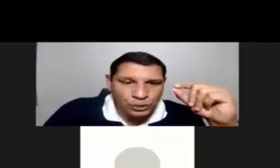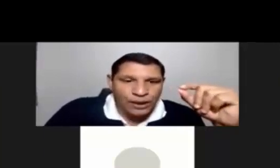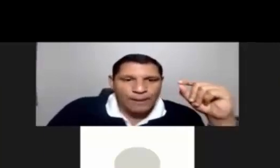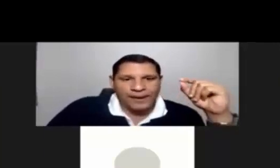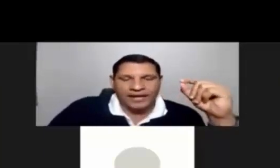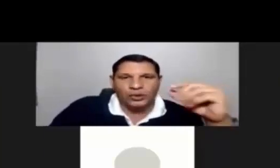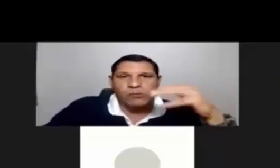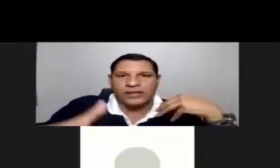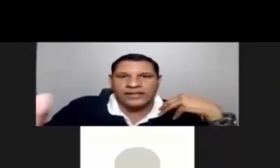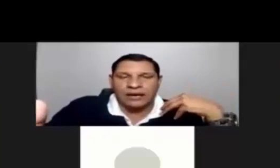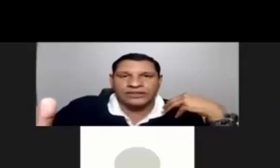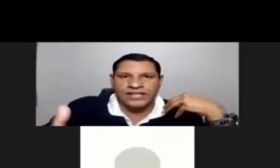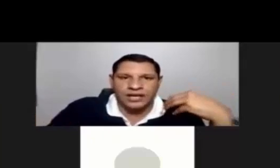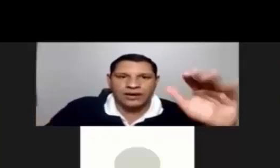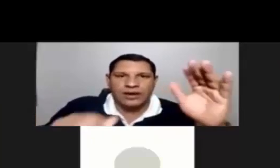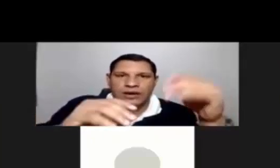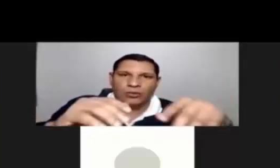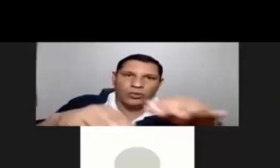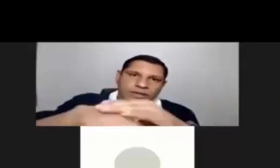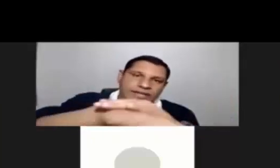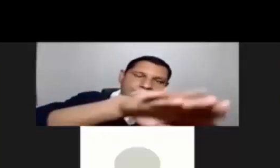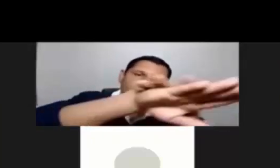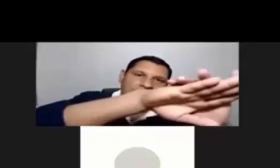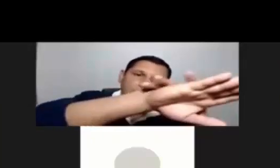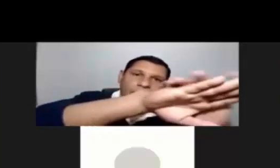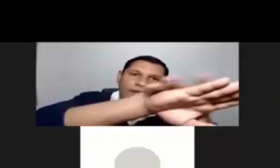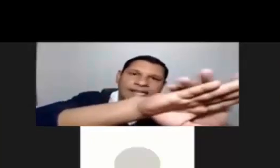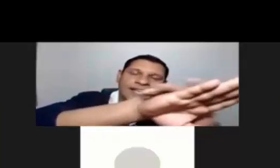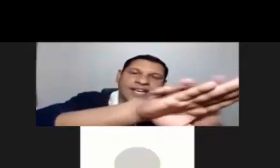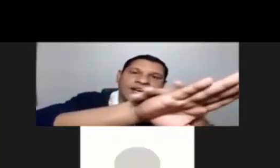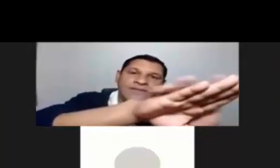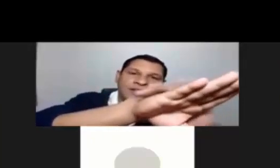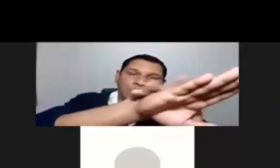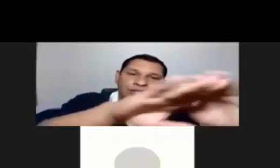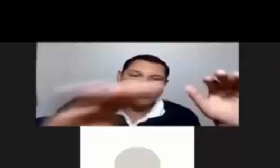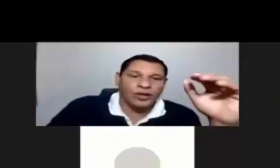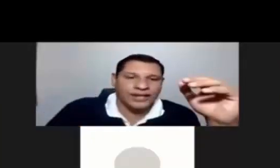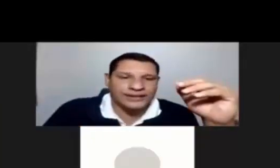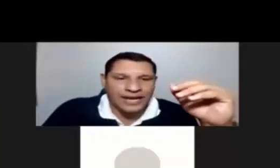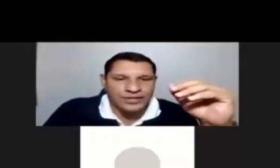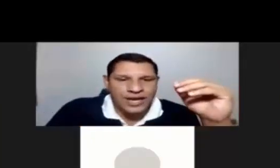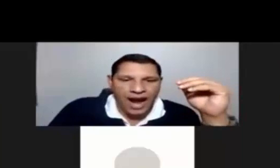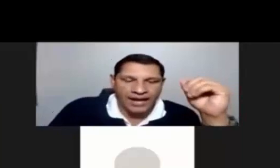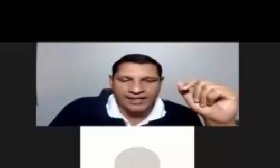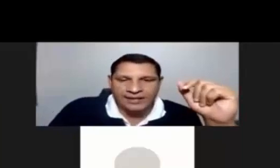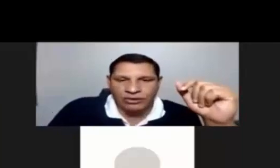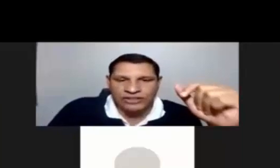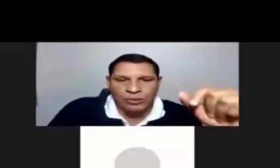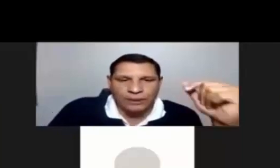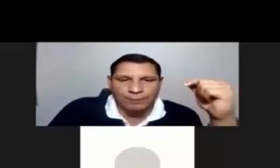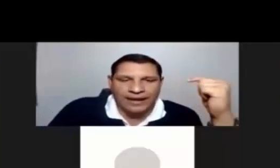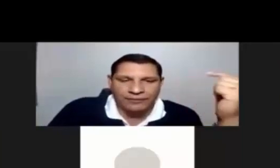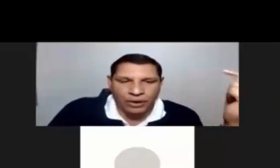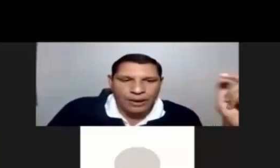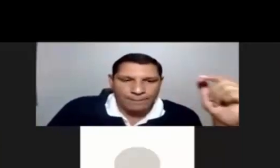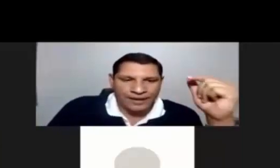revestido para que o mortal ou seja o que é mortal seja revestido de imortalidade aí aqui ele vai usar uma